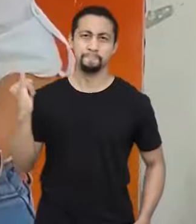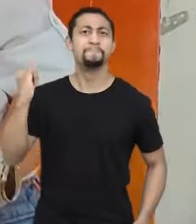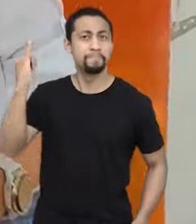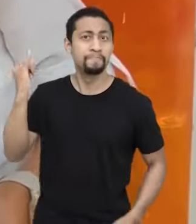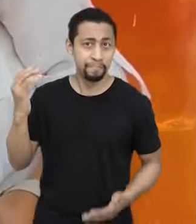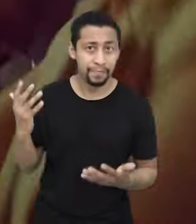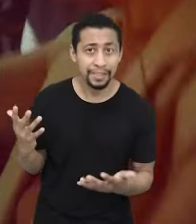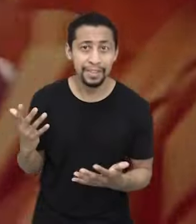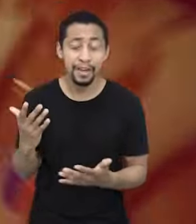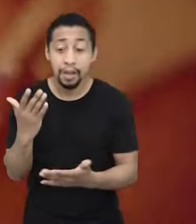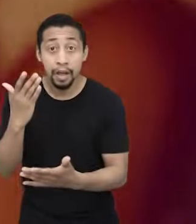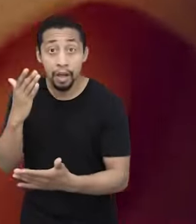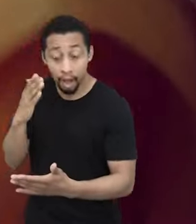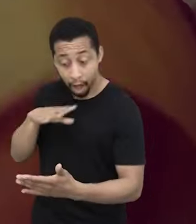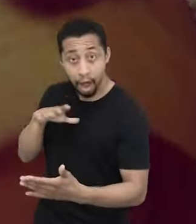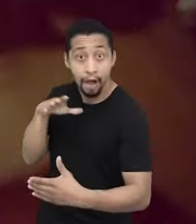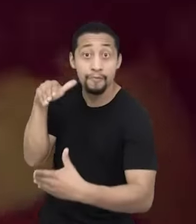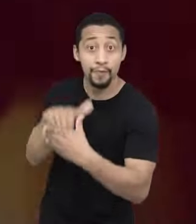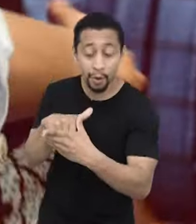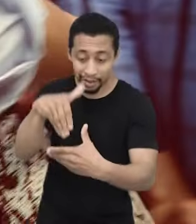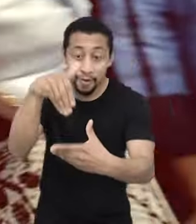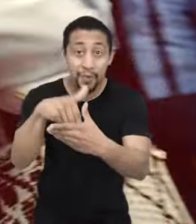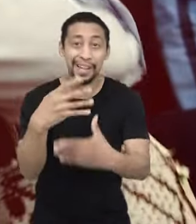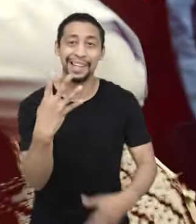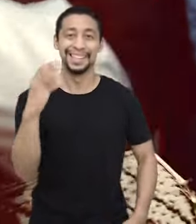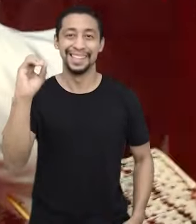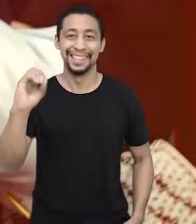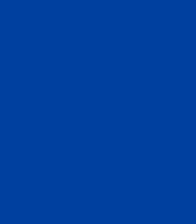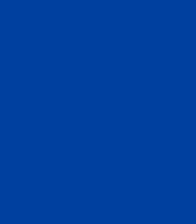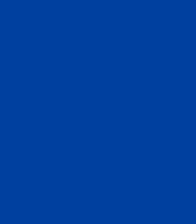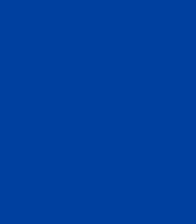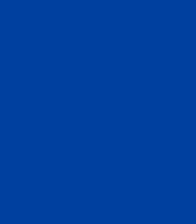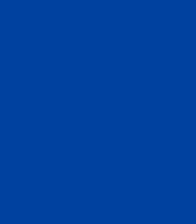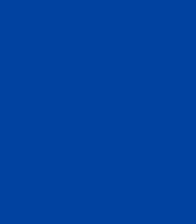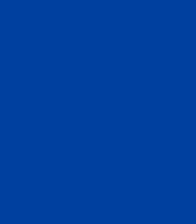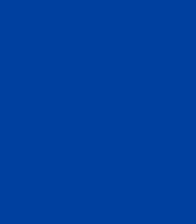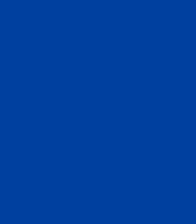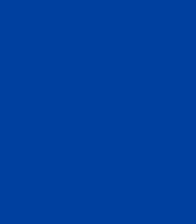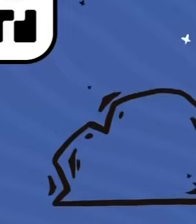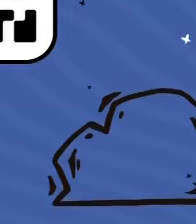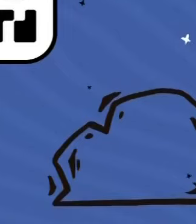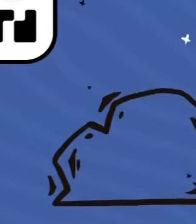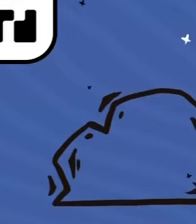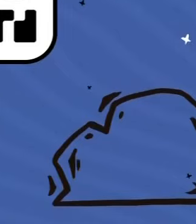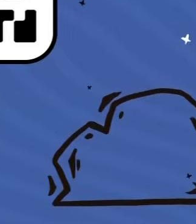preciosa que a gente tem. Vota com coragem. Vota 40.